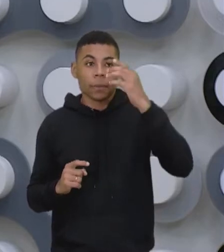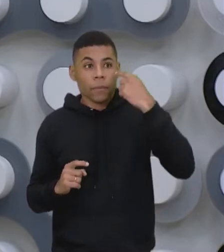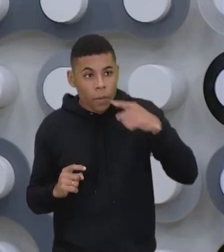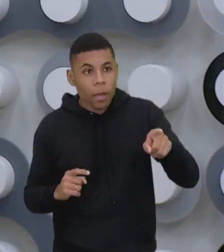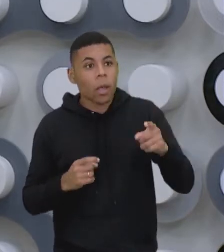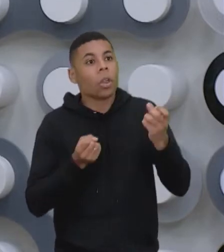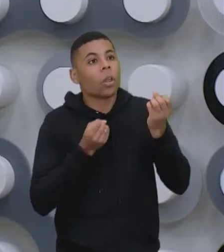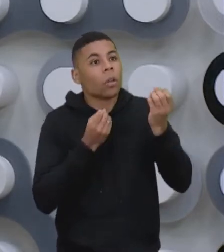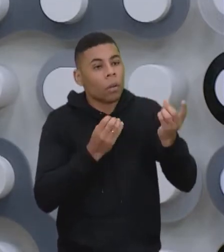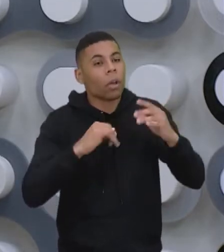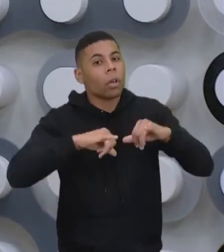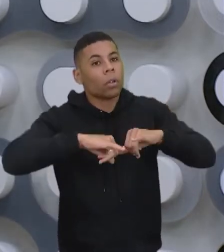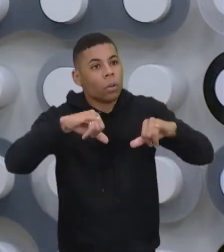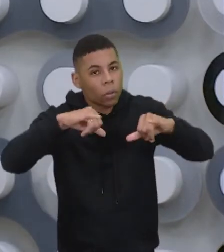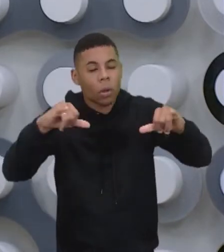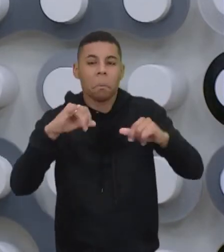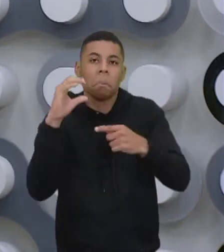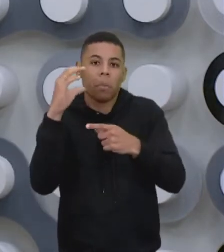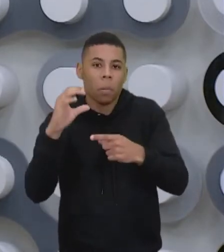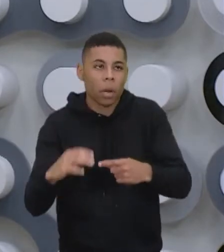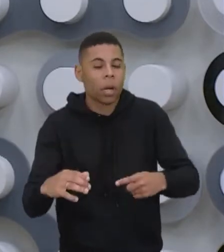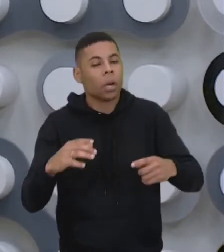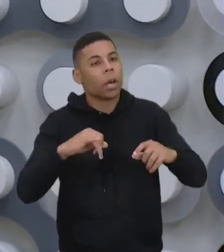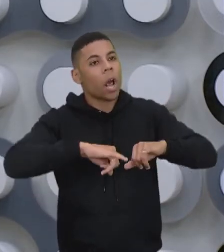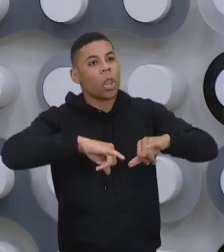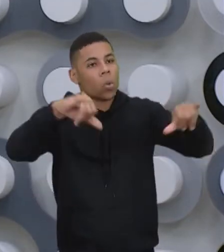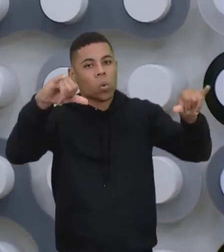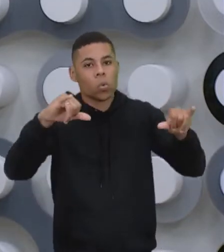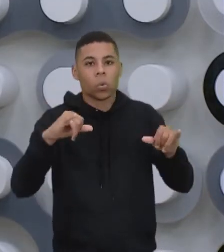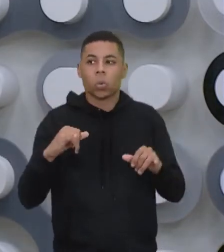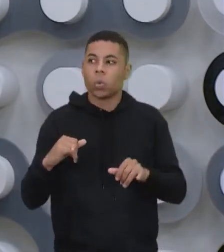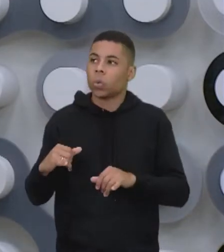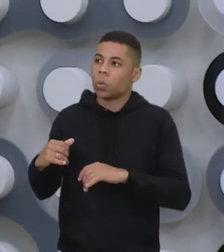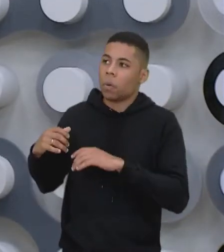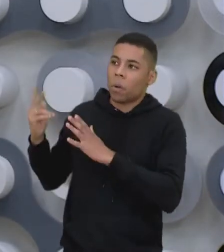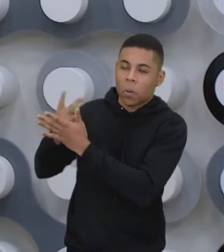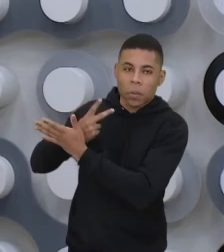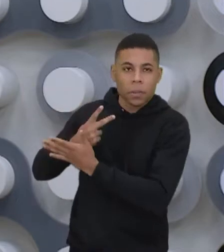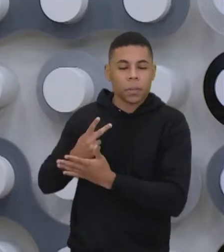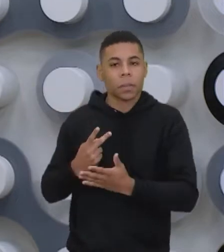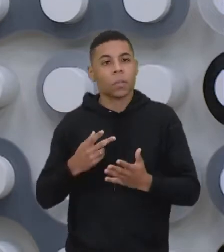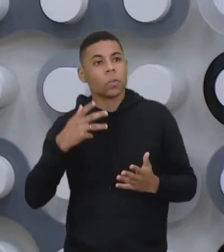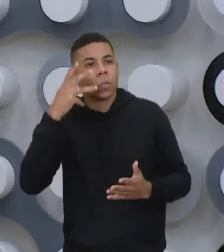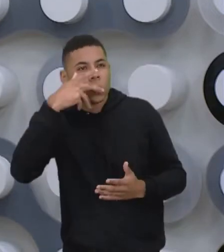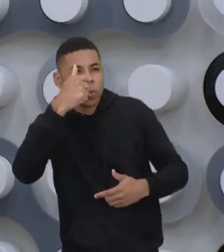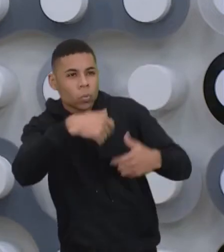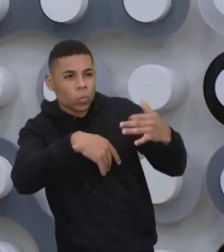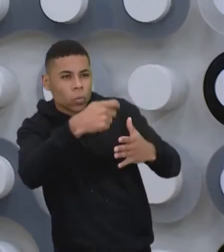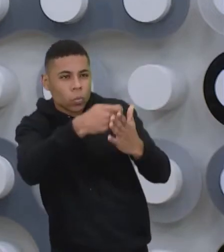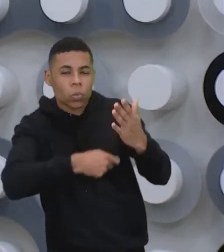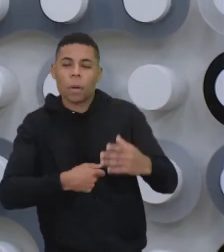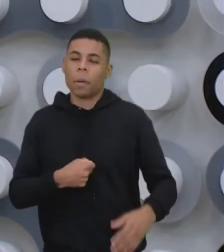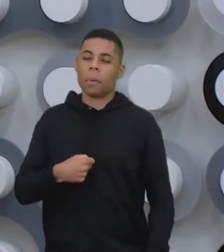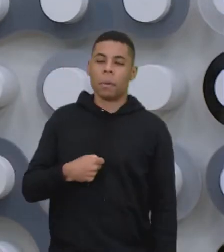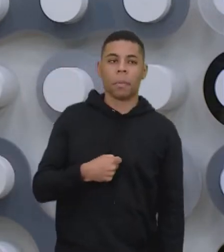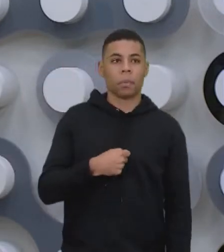notícia, ver uma propaganda, um anúncio publicitário, ver um discurso e saber analisá-lo. Porque, em